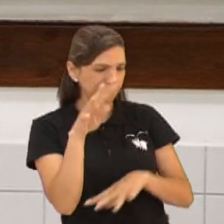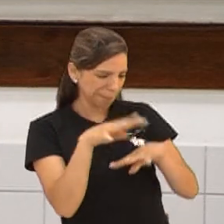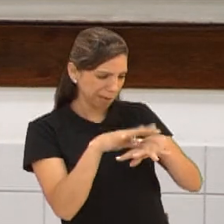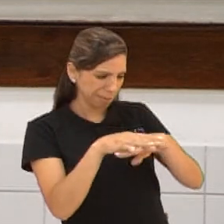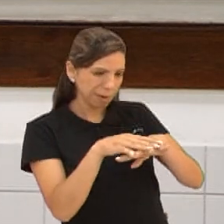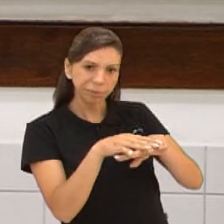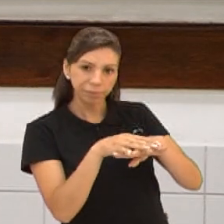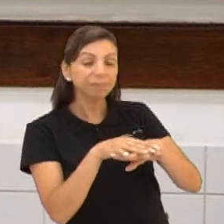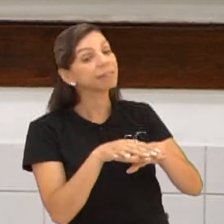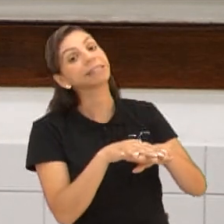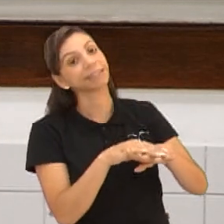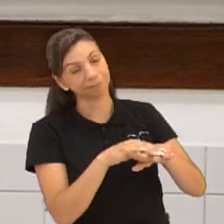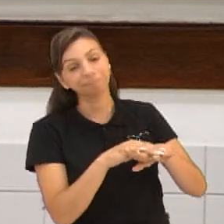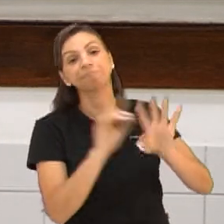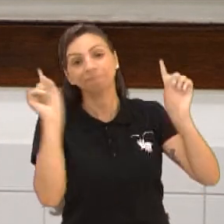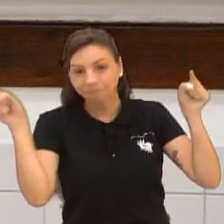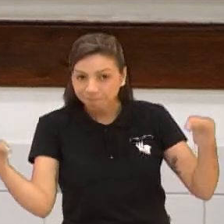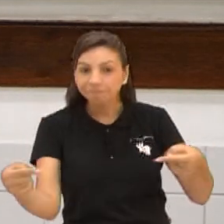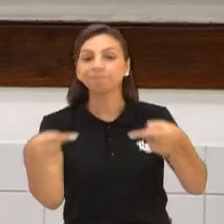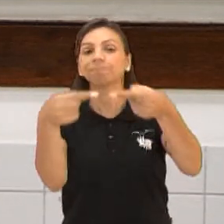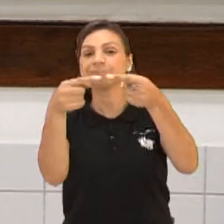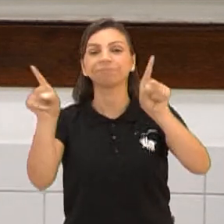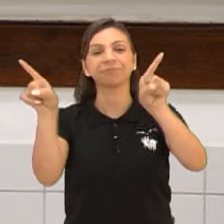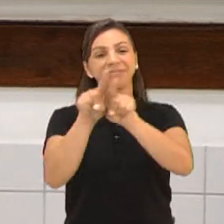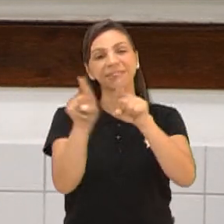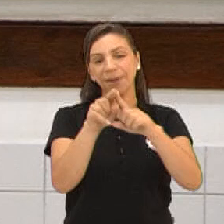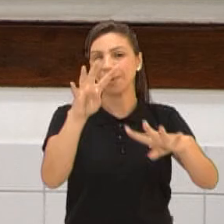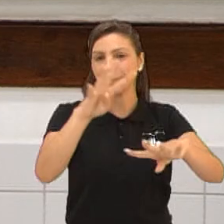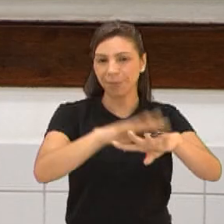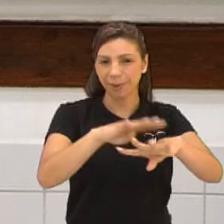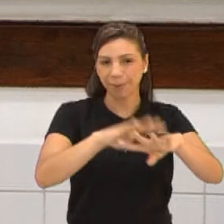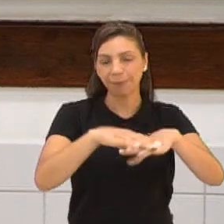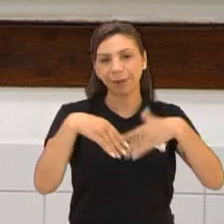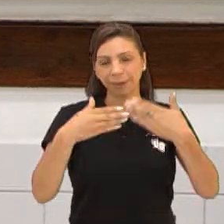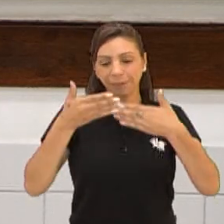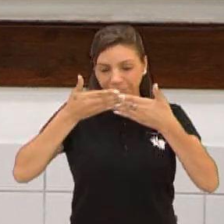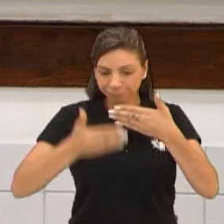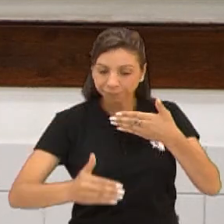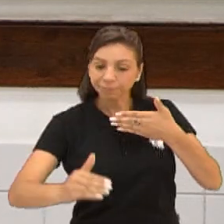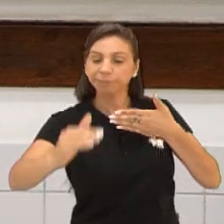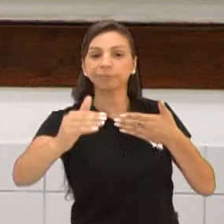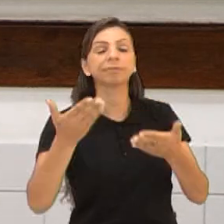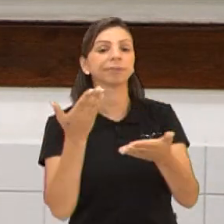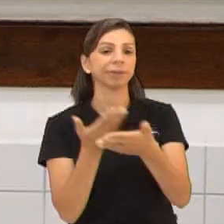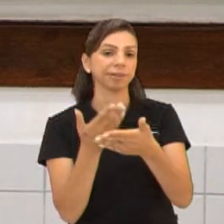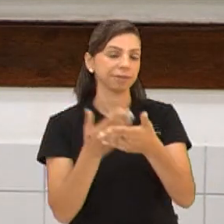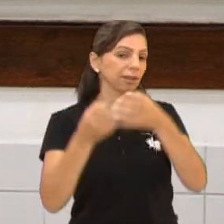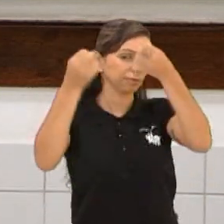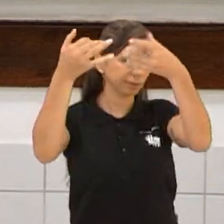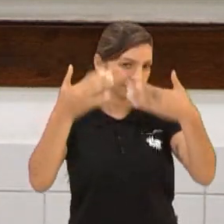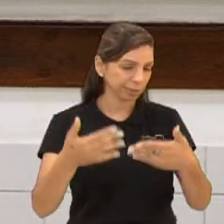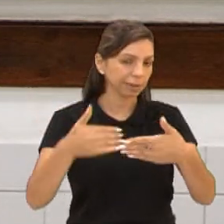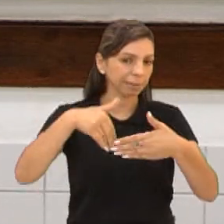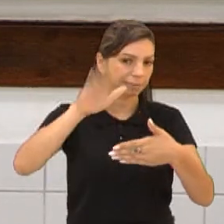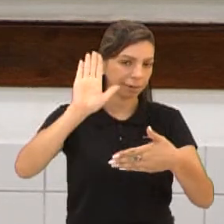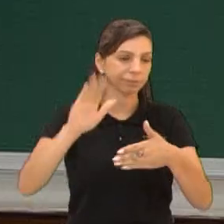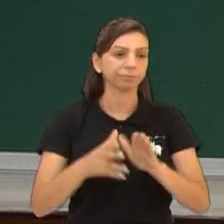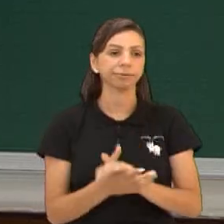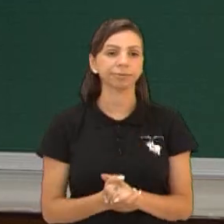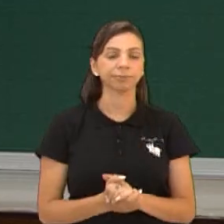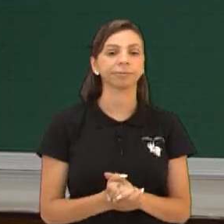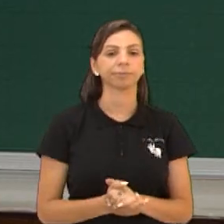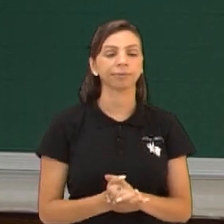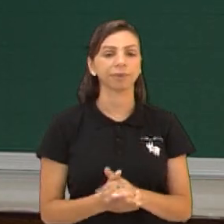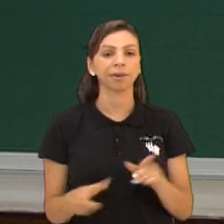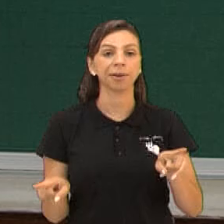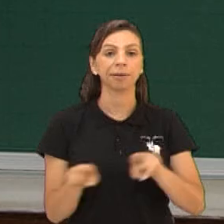a ver com isso sim tem a ver com pensa o plástico e ao longo das próximas aulas nós vamos ver isso em uma chave